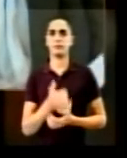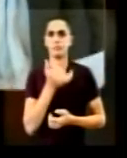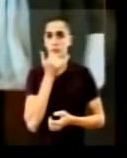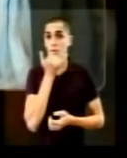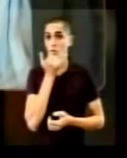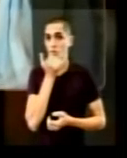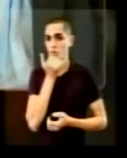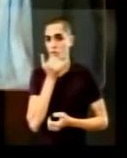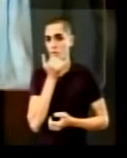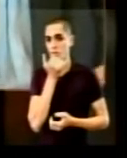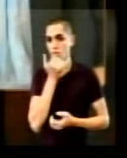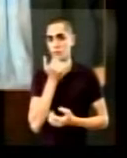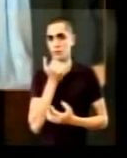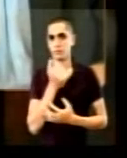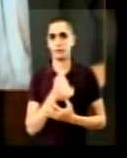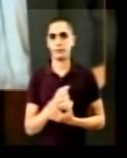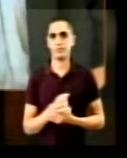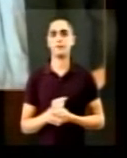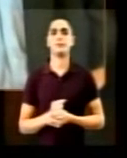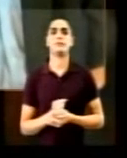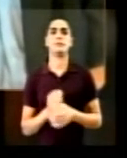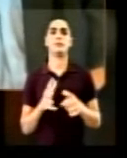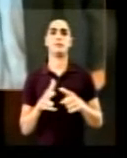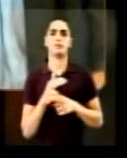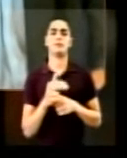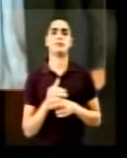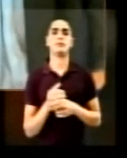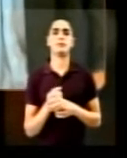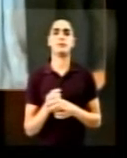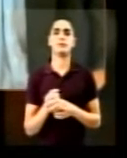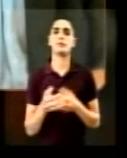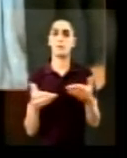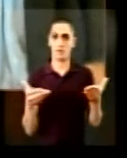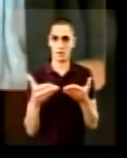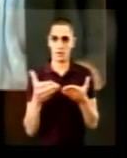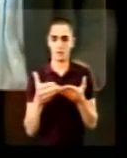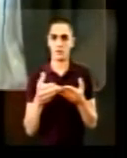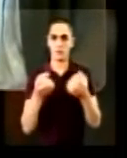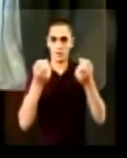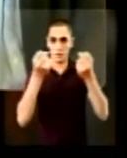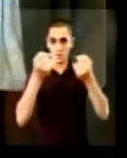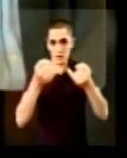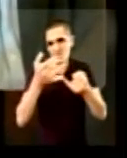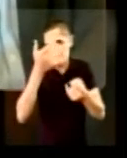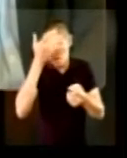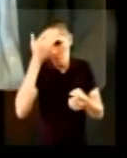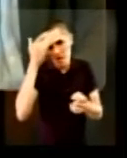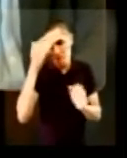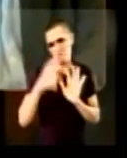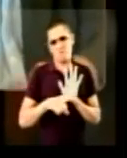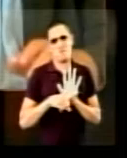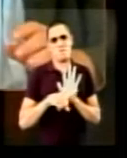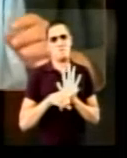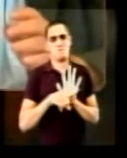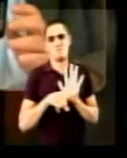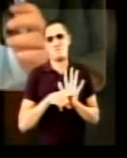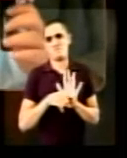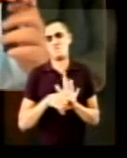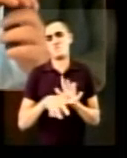Desculpe a interrupção. Bom, agora eu queria falar um pouco para os negativistas, aqueles que negam a doença,